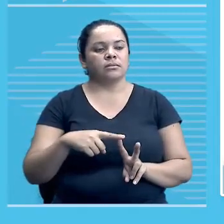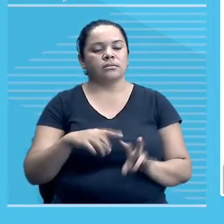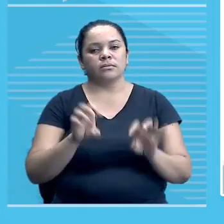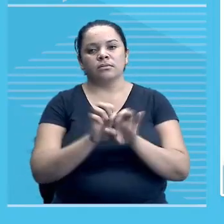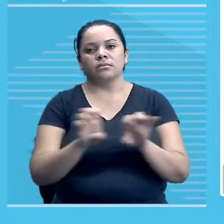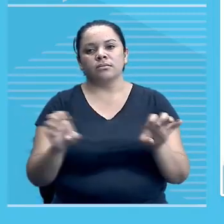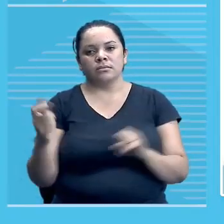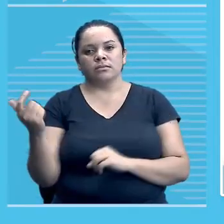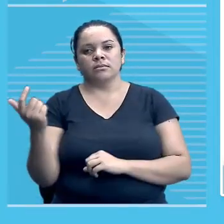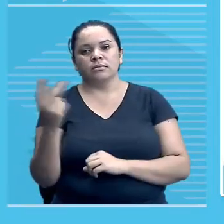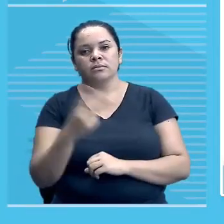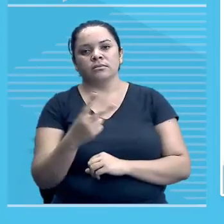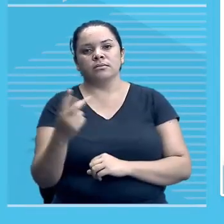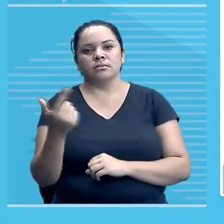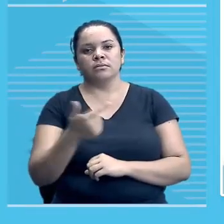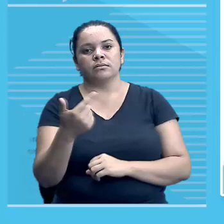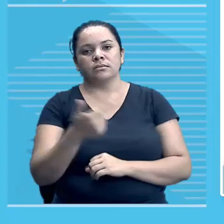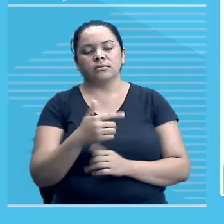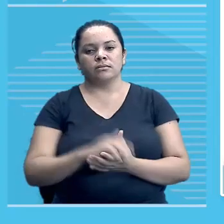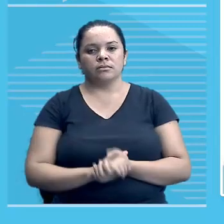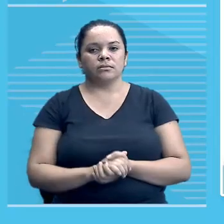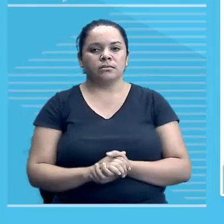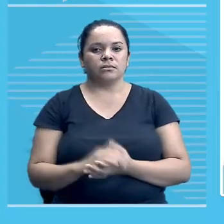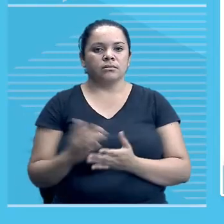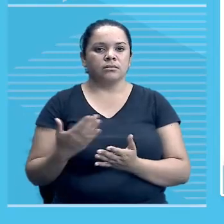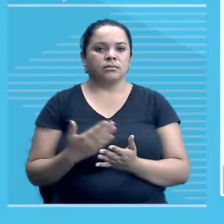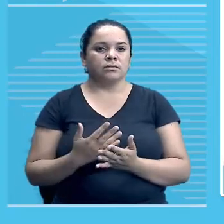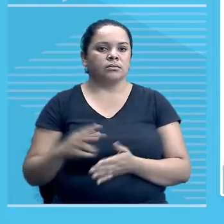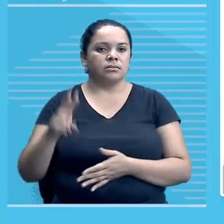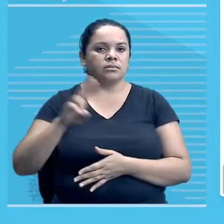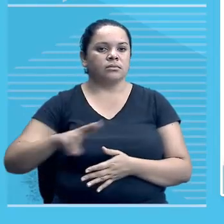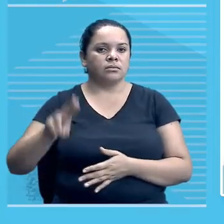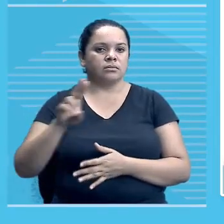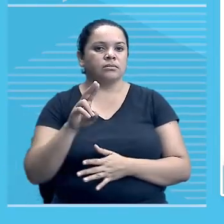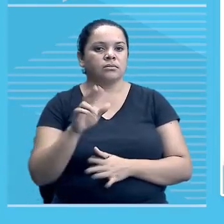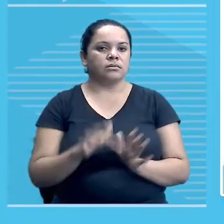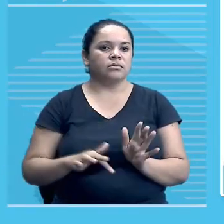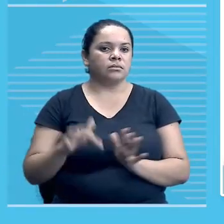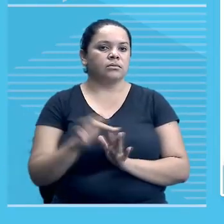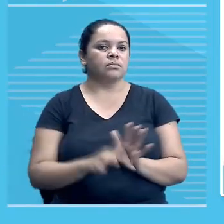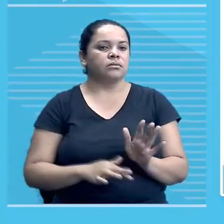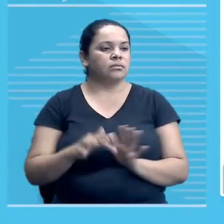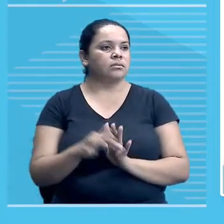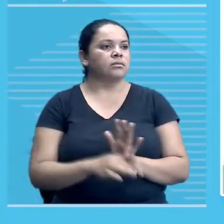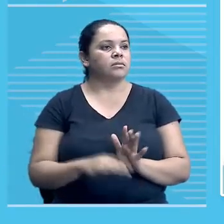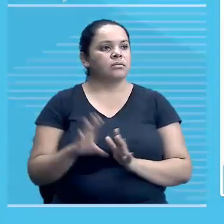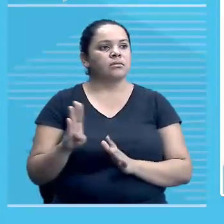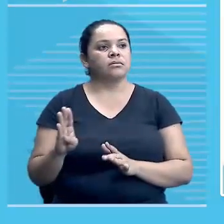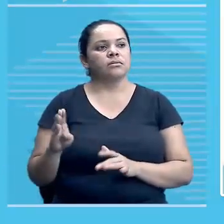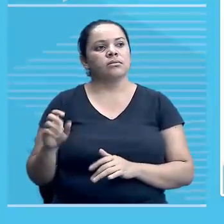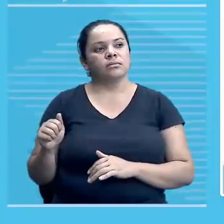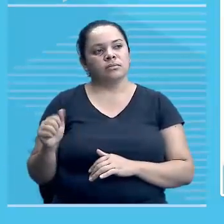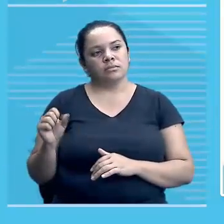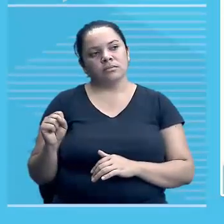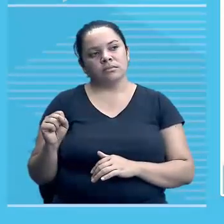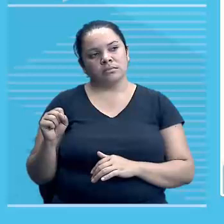grau. Como o André falou lá no começo, usando o quê? A fórmula de Bhaskara, né? Tem o delta e tudo